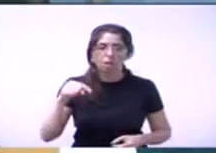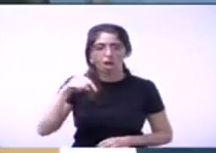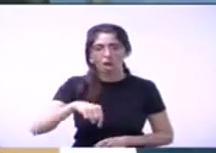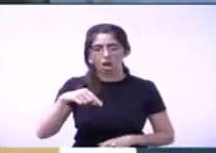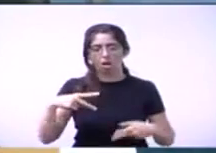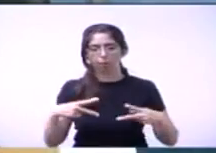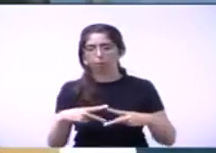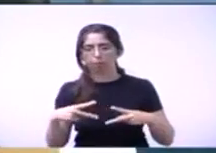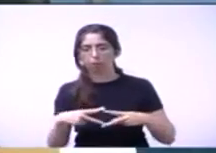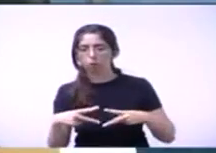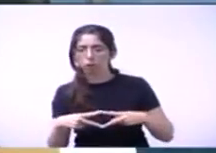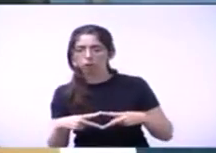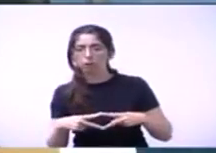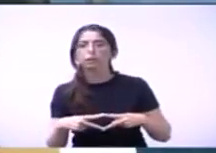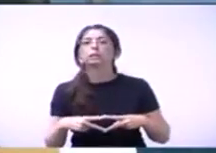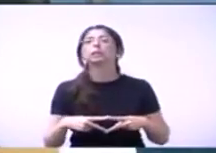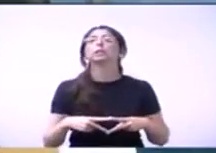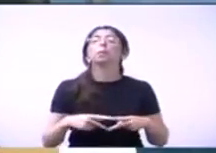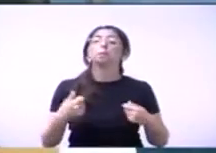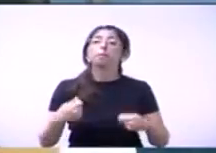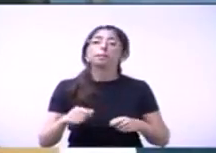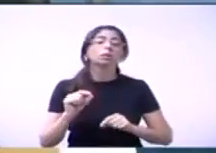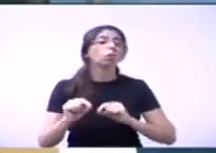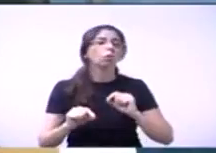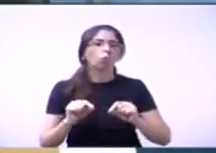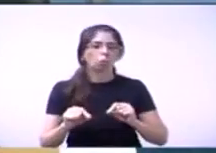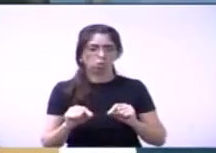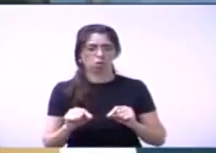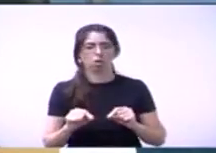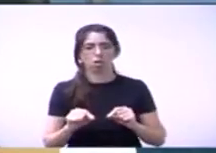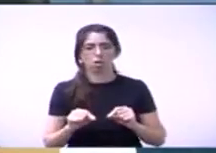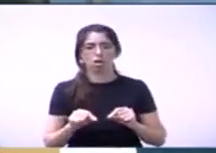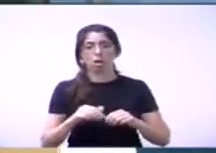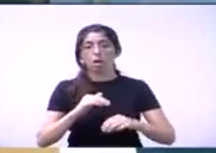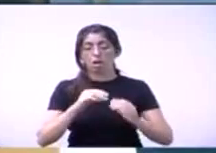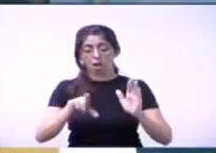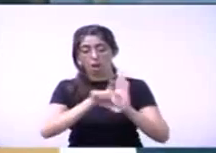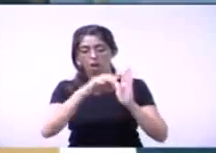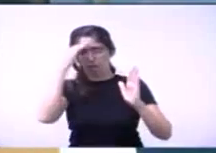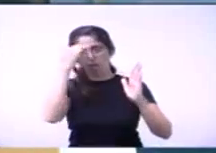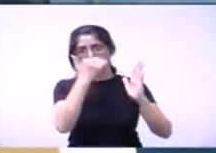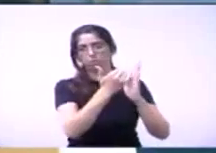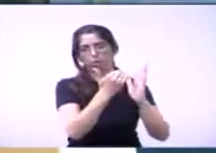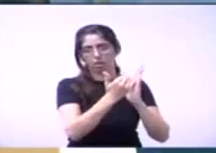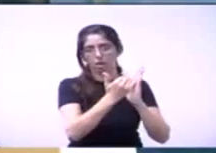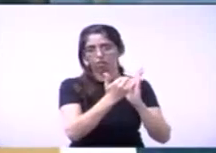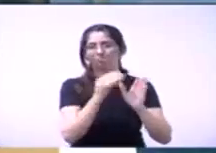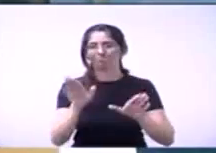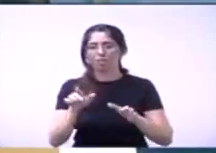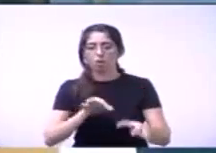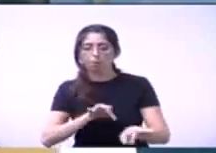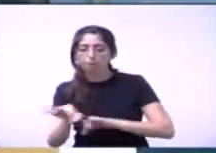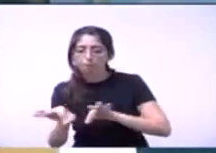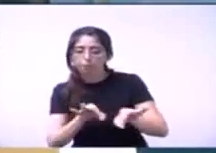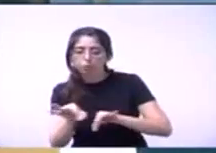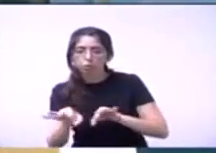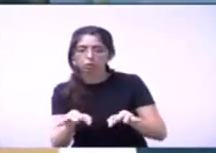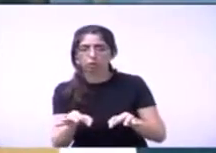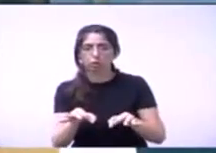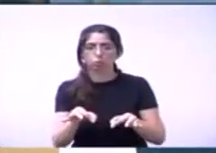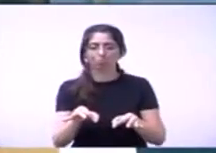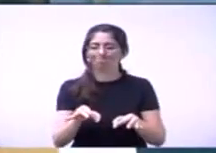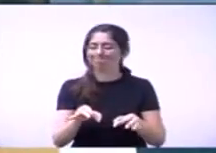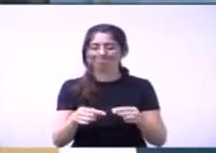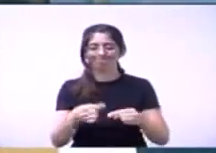existe constitucionalidade na lei. A lei é inconstitucional. E aqui não existe vereador contra trabalhador.